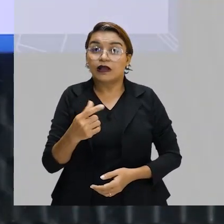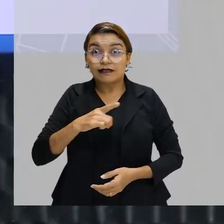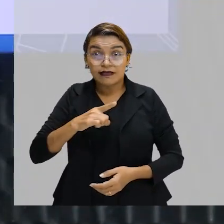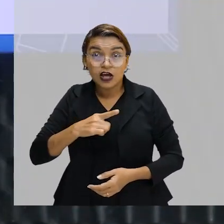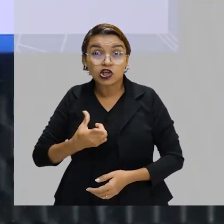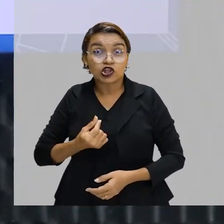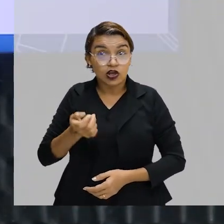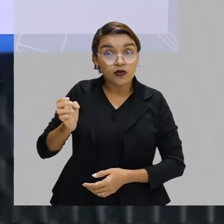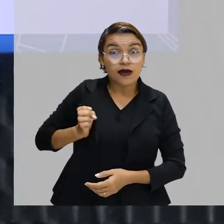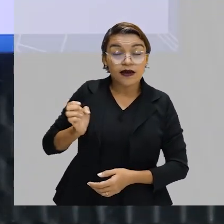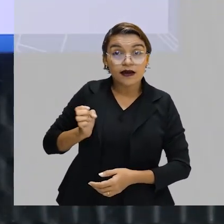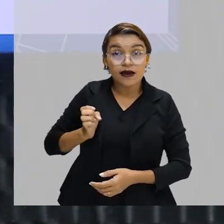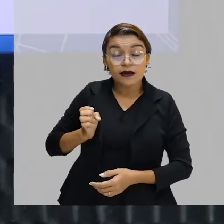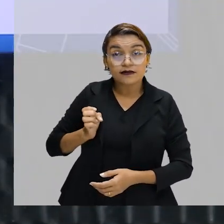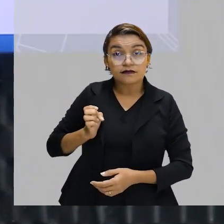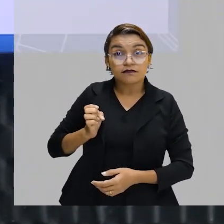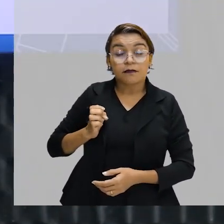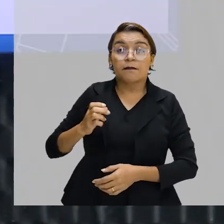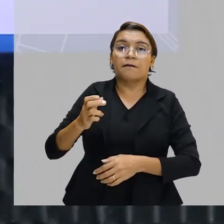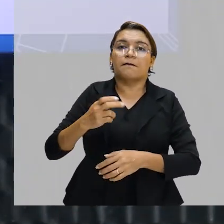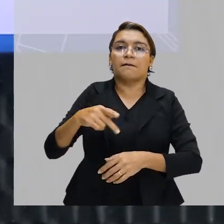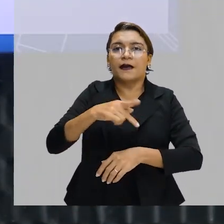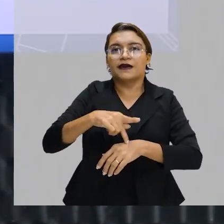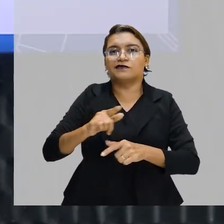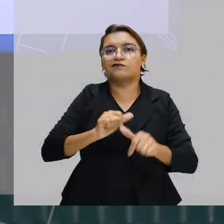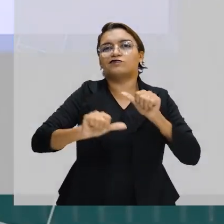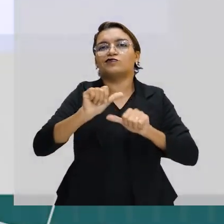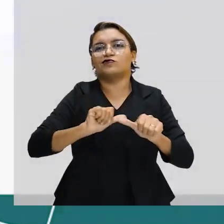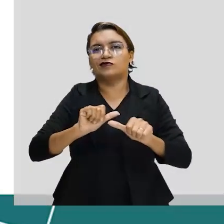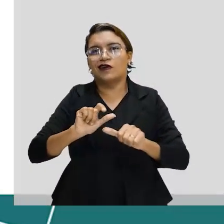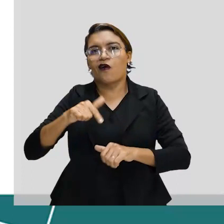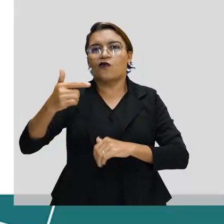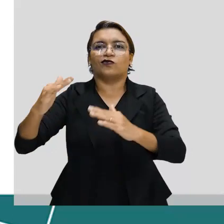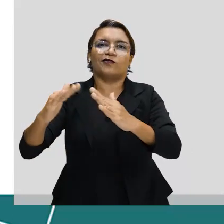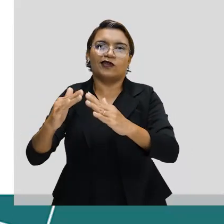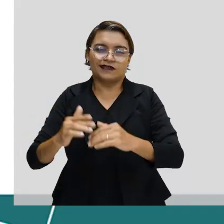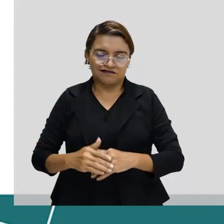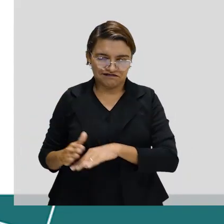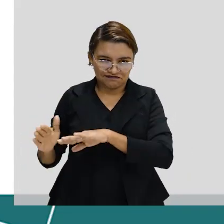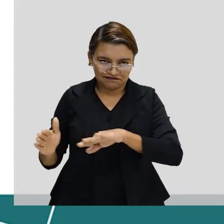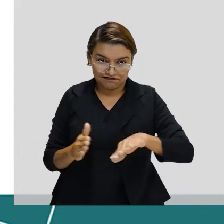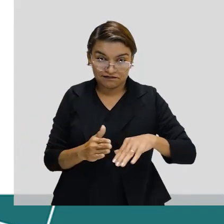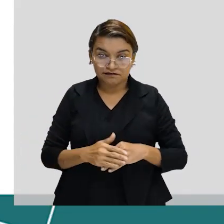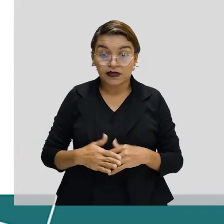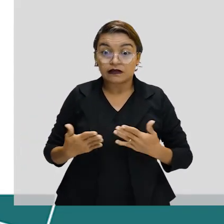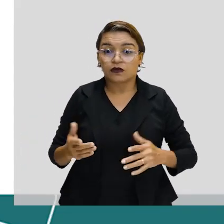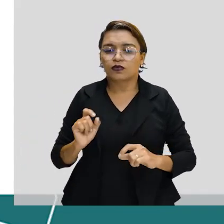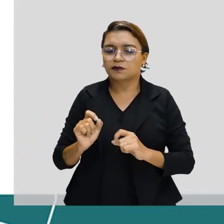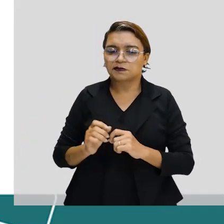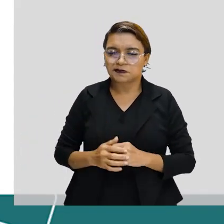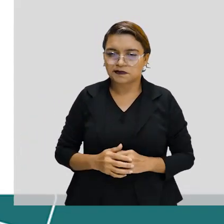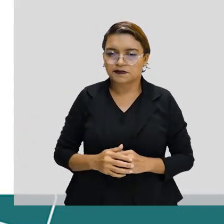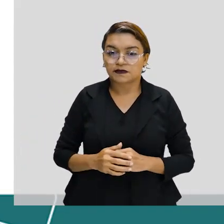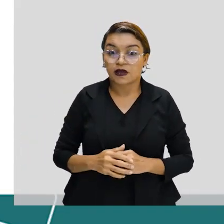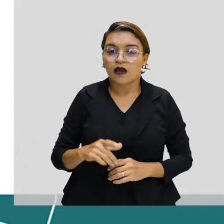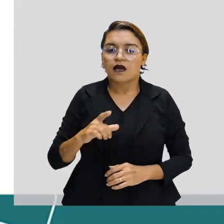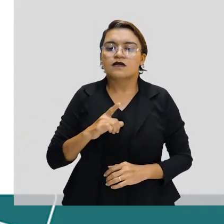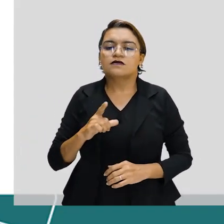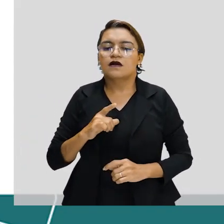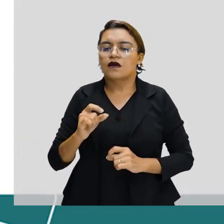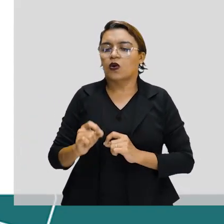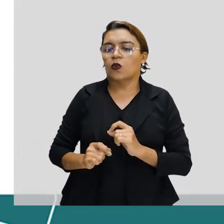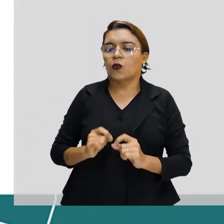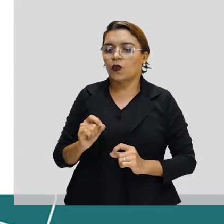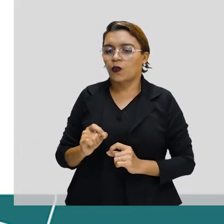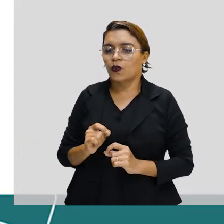Ele empobrece, né, de repente. E a pessoa enriquece por causa, né? E aí, o fator determinante